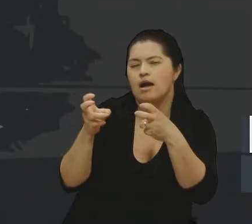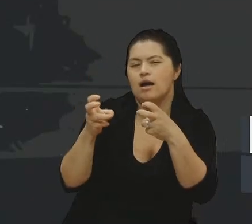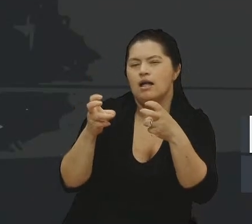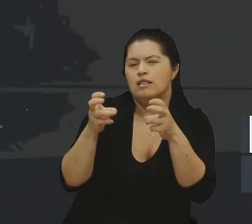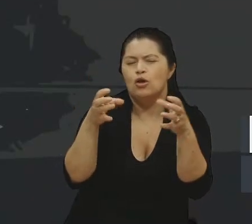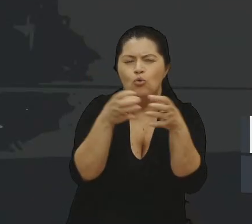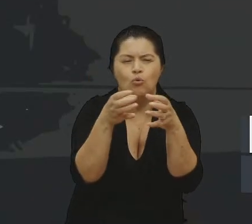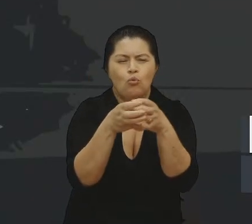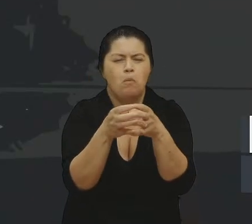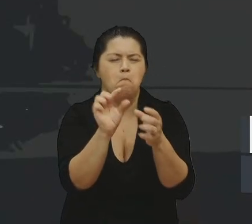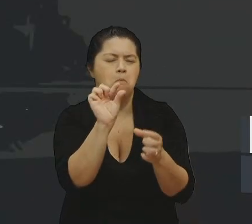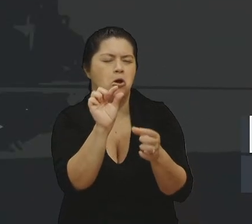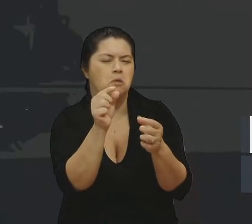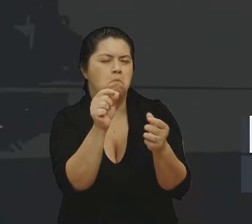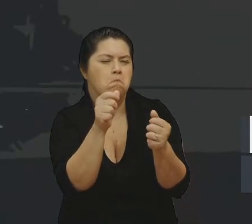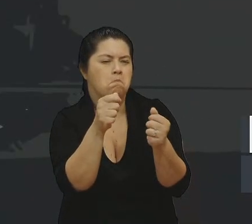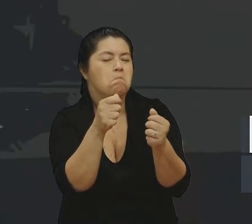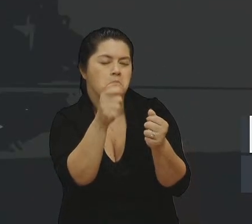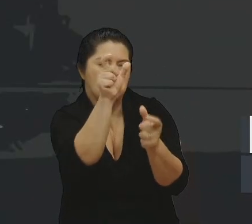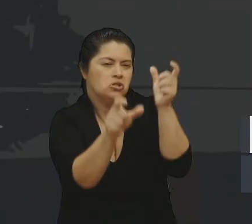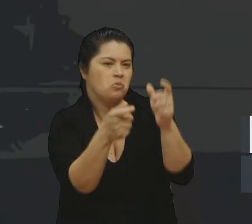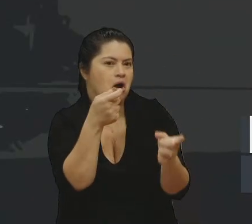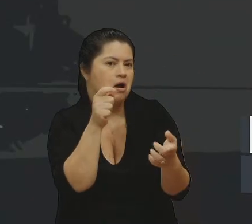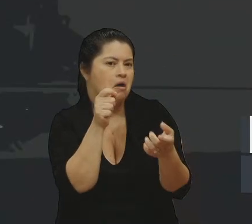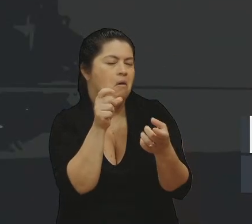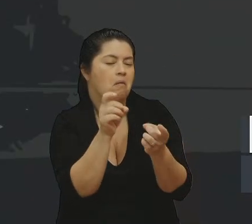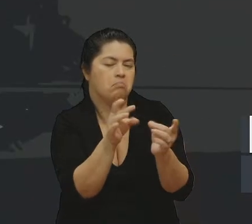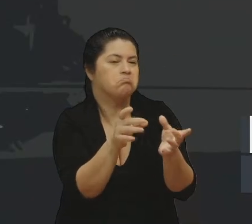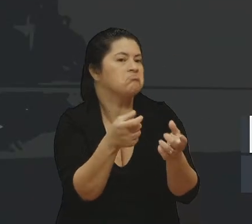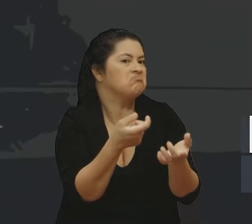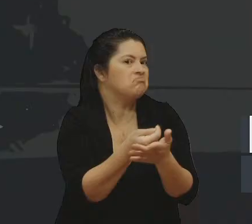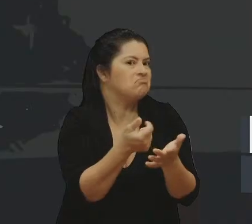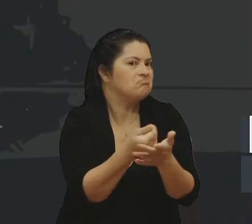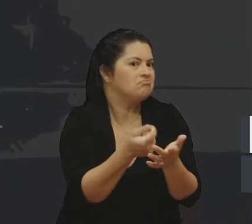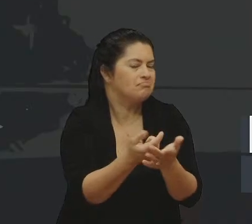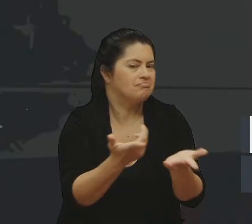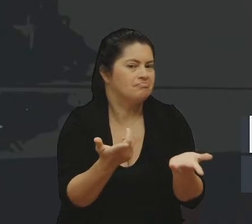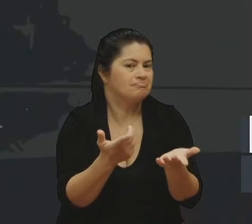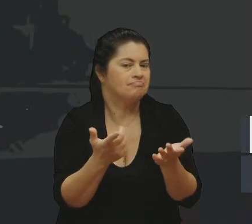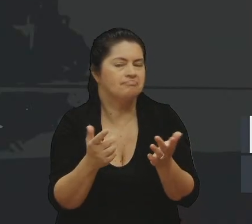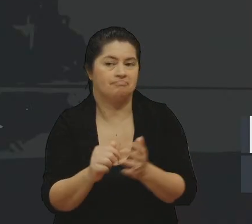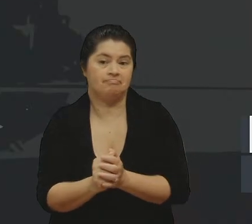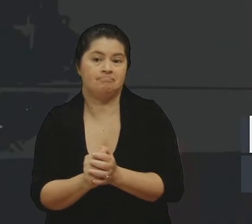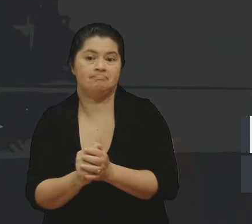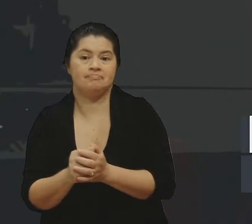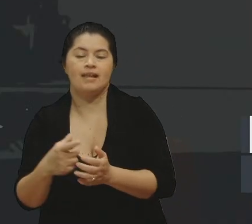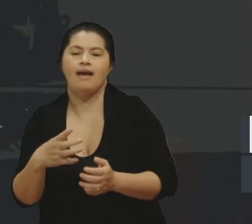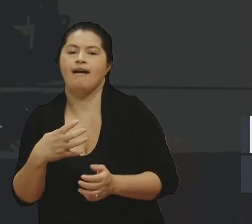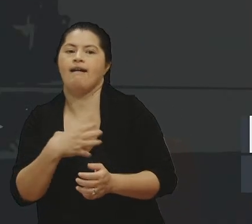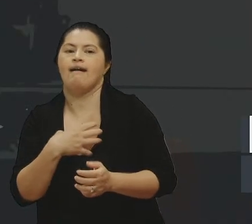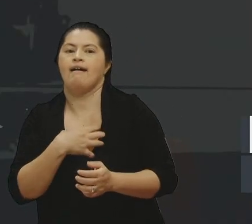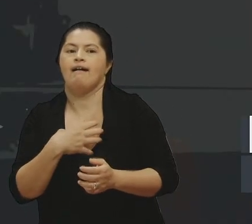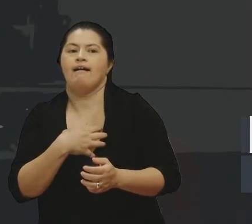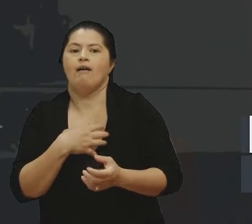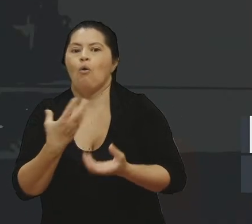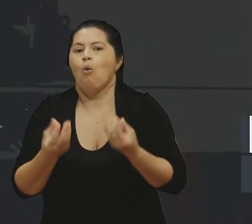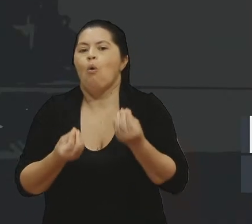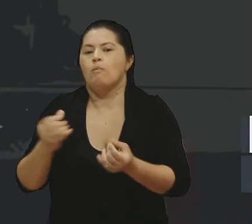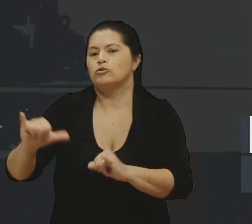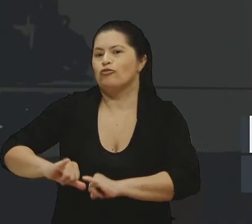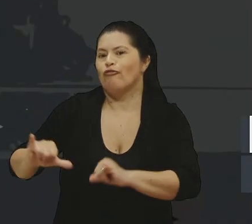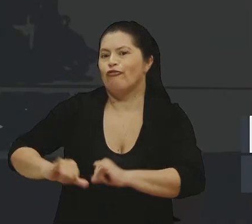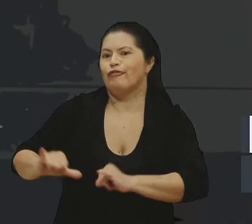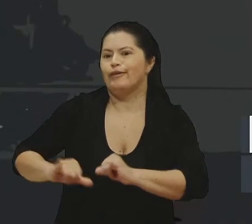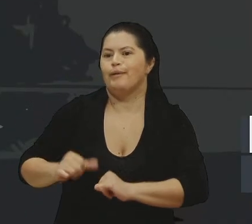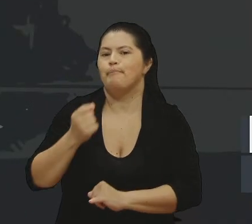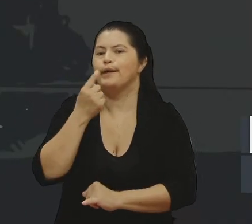ali. Quer fazer um negócio sério, você primeiro que vai ser boicotado. Eu sofri isso às vezes na pele. Volta e meia, gero meus conteúdinhos lá, eu tenho que ficar aguentando